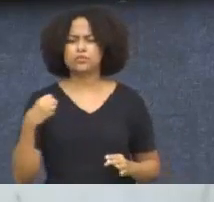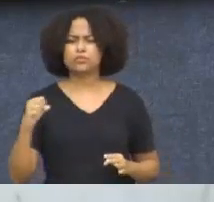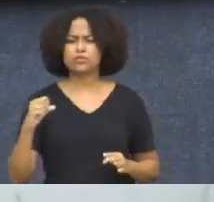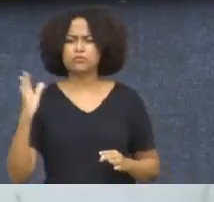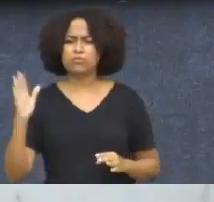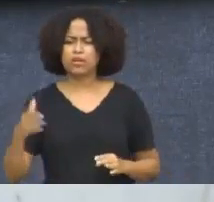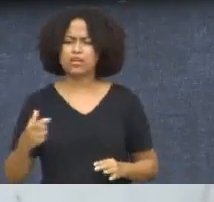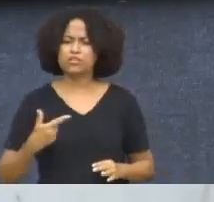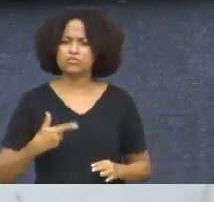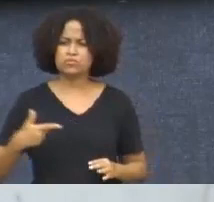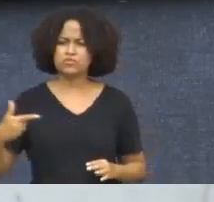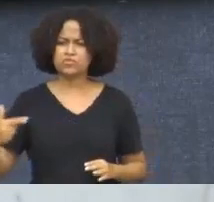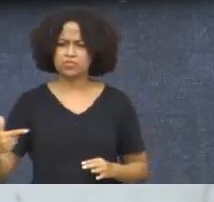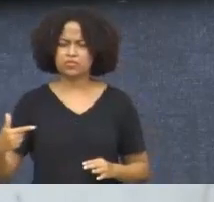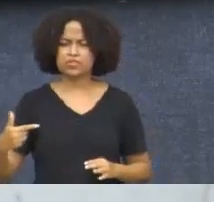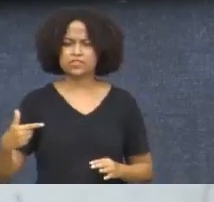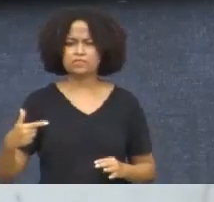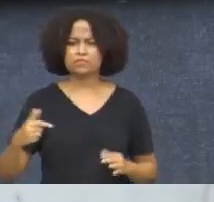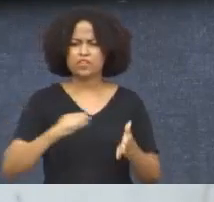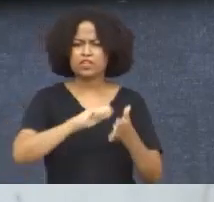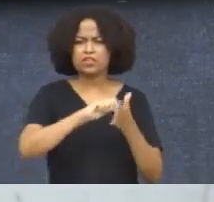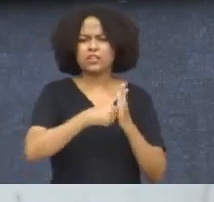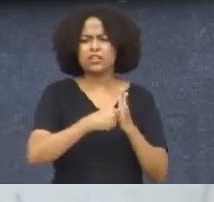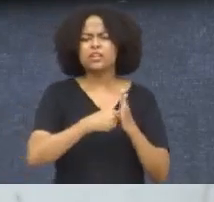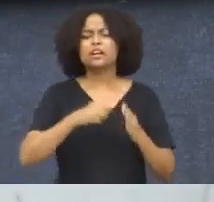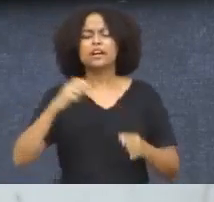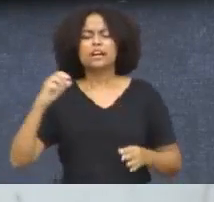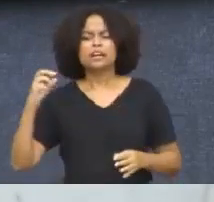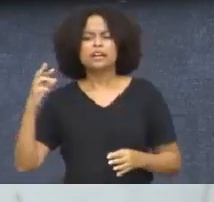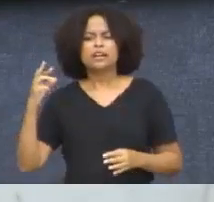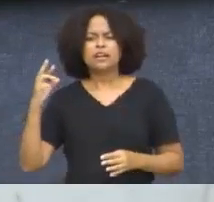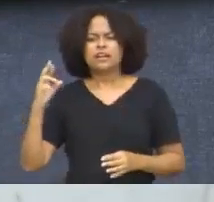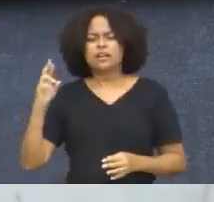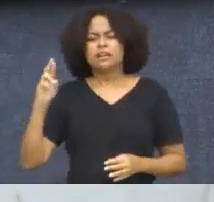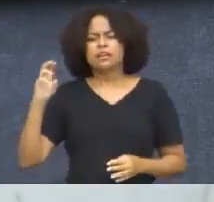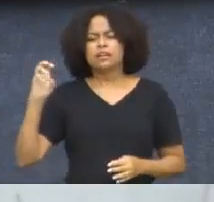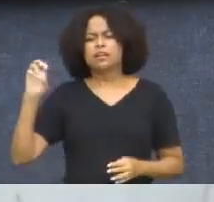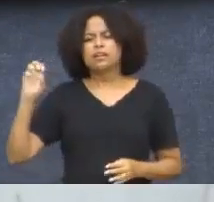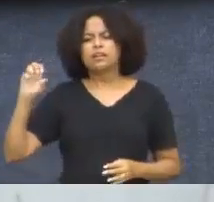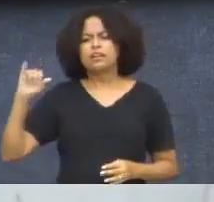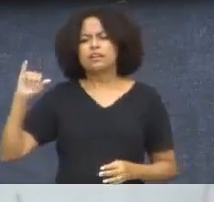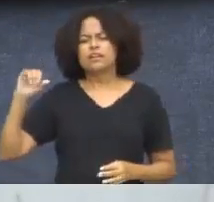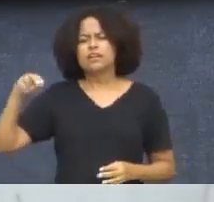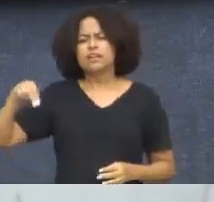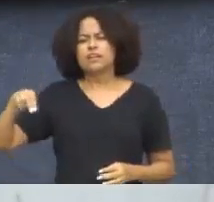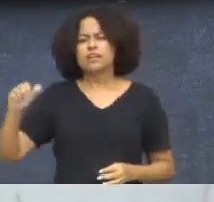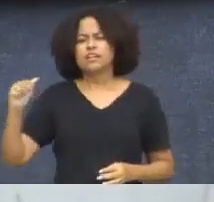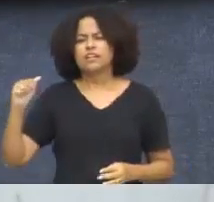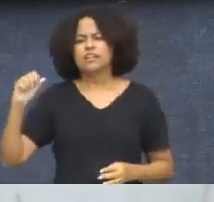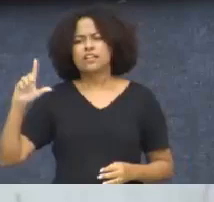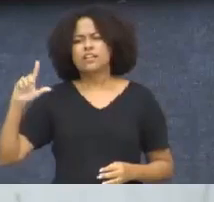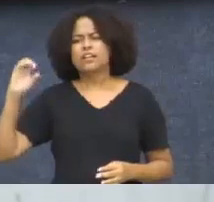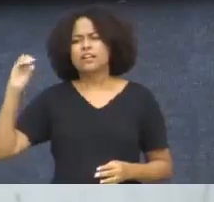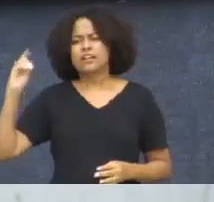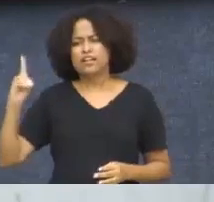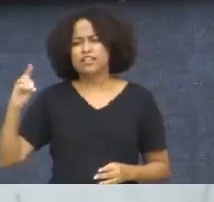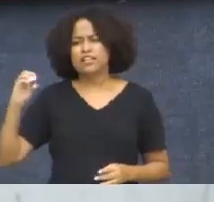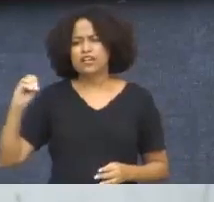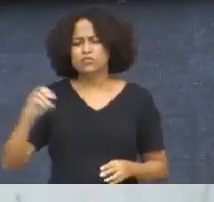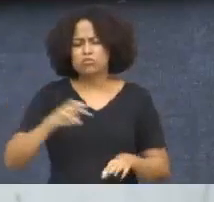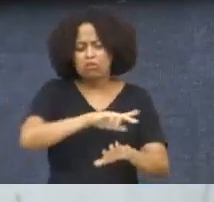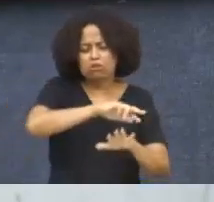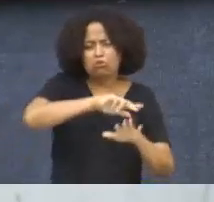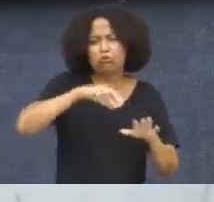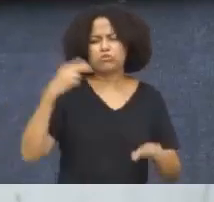368/2022, autoria vereador Reinaldo Gomes, o Preto do Sacolão e outros.